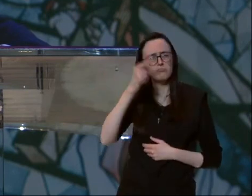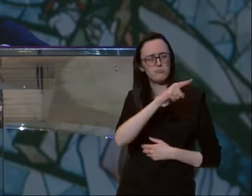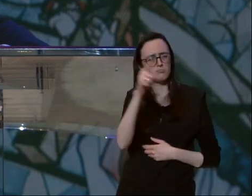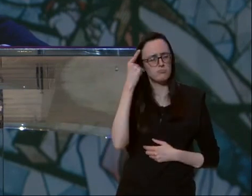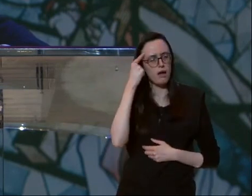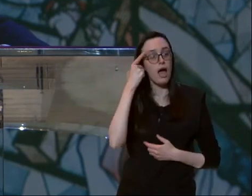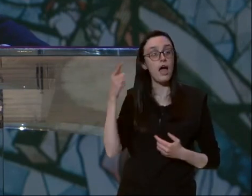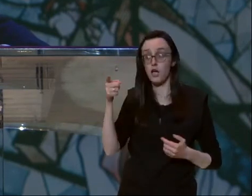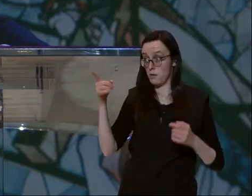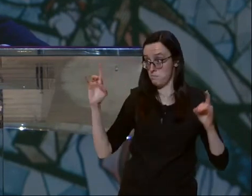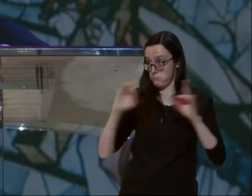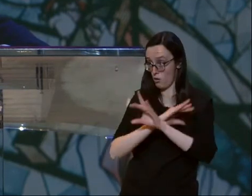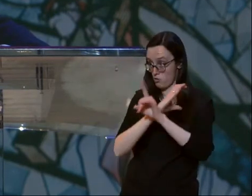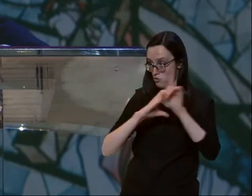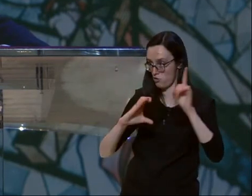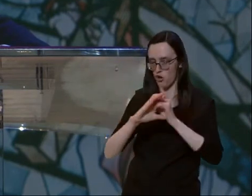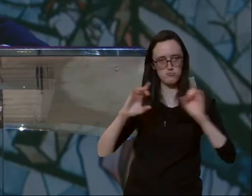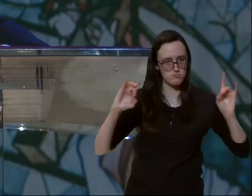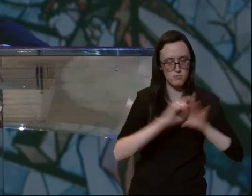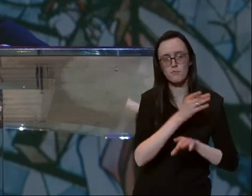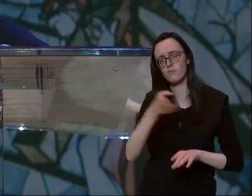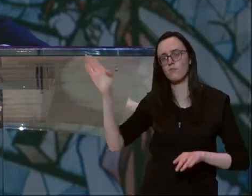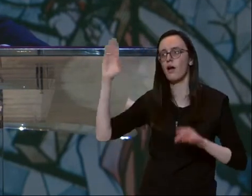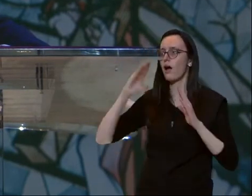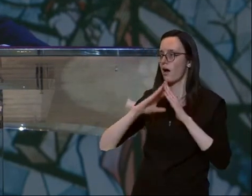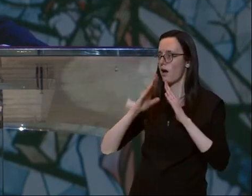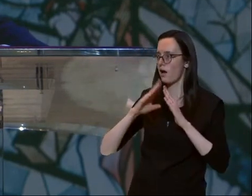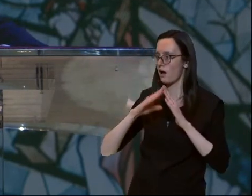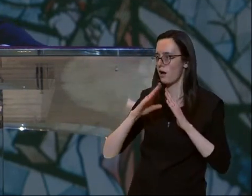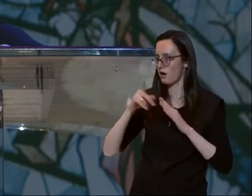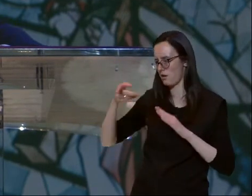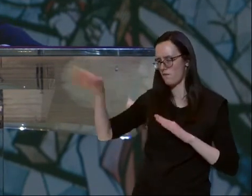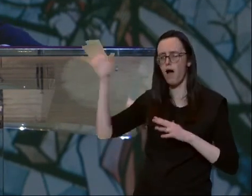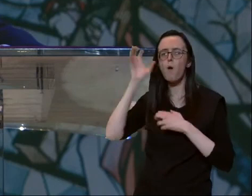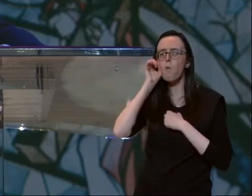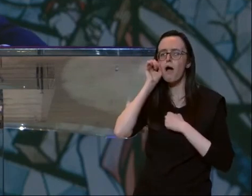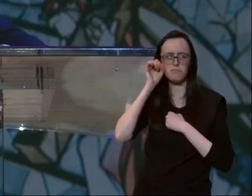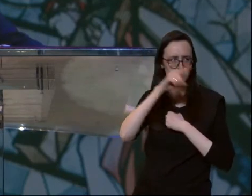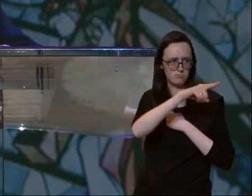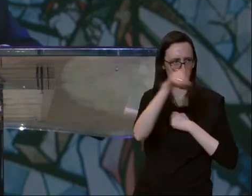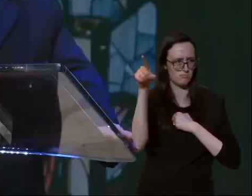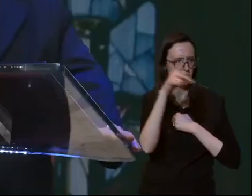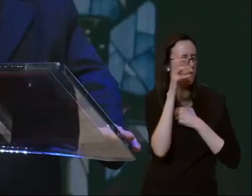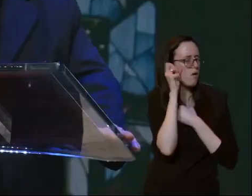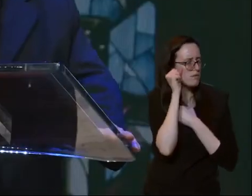Chegar em casa hoje, depois do culto, entra no teu quarto,